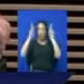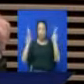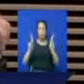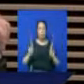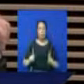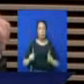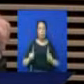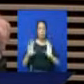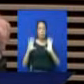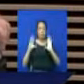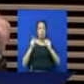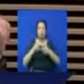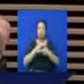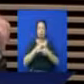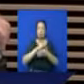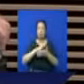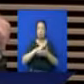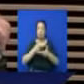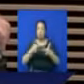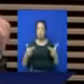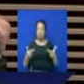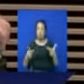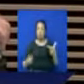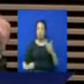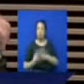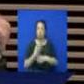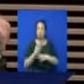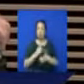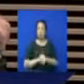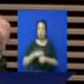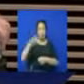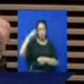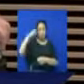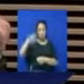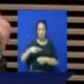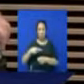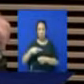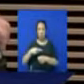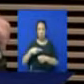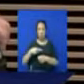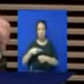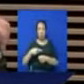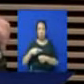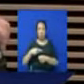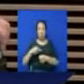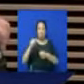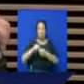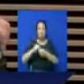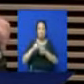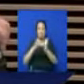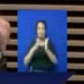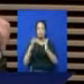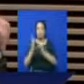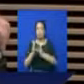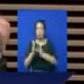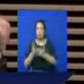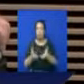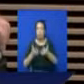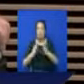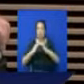nele todas as coisas subsistem, que toda autoridade é constituída por Ele. Gostaria que a